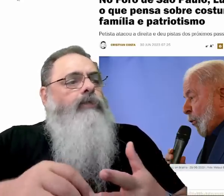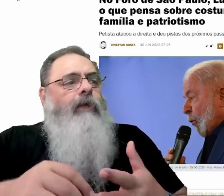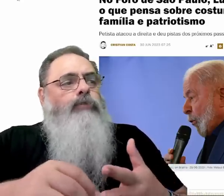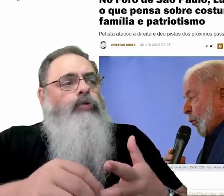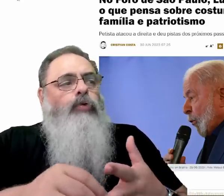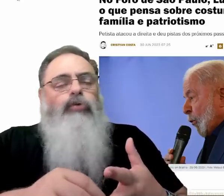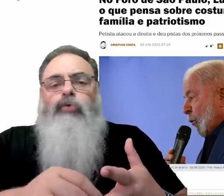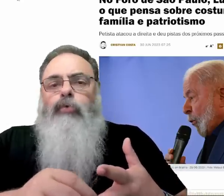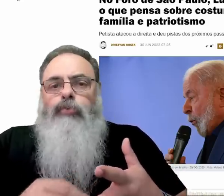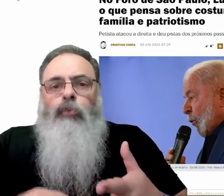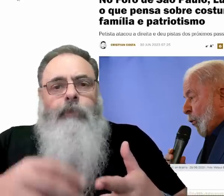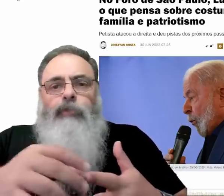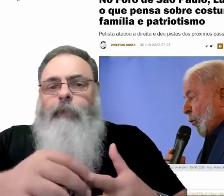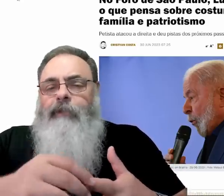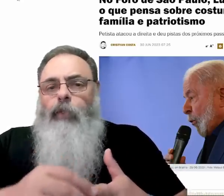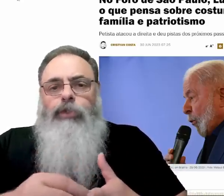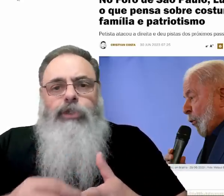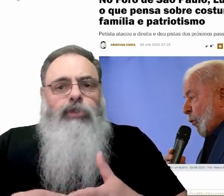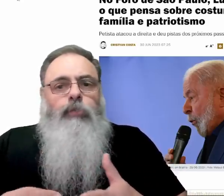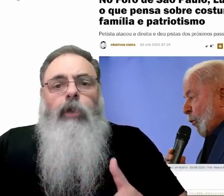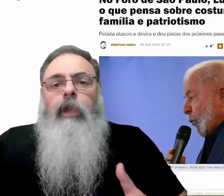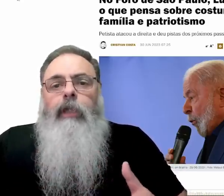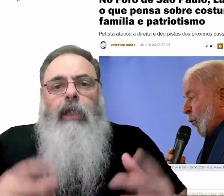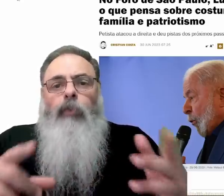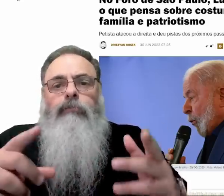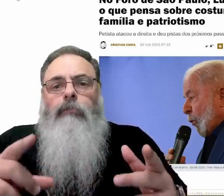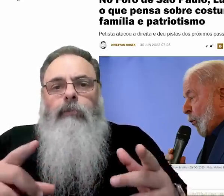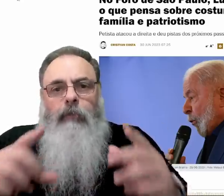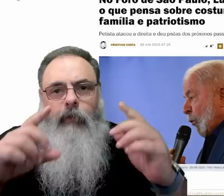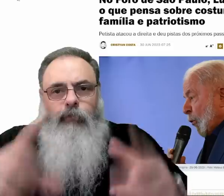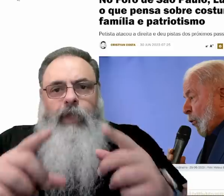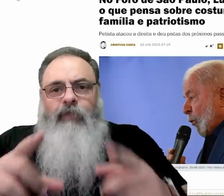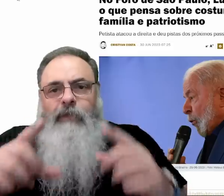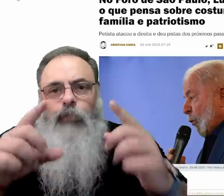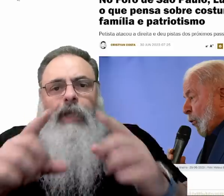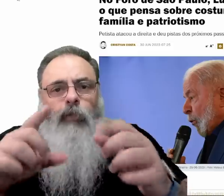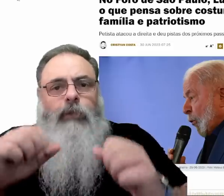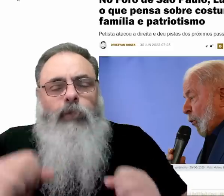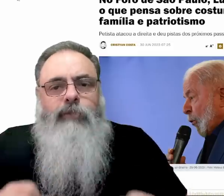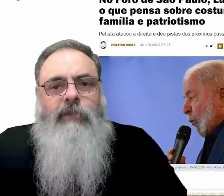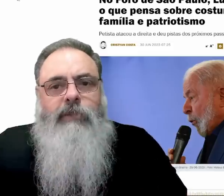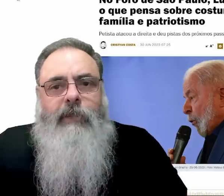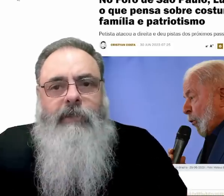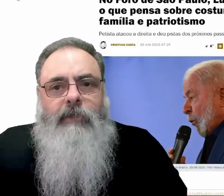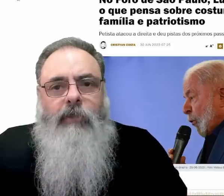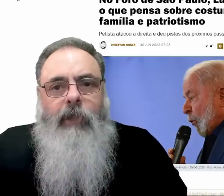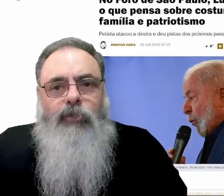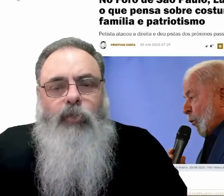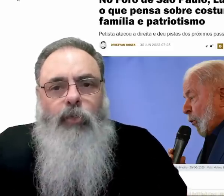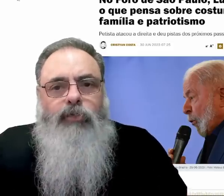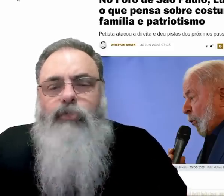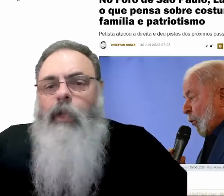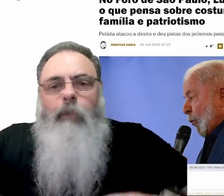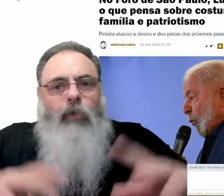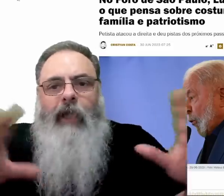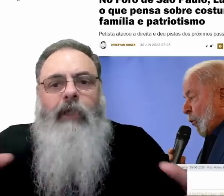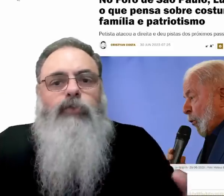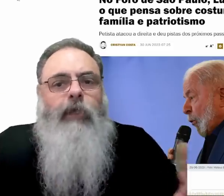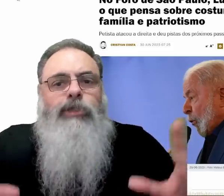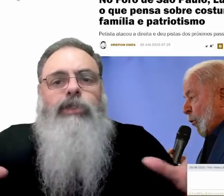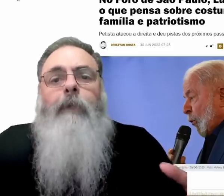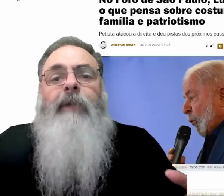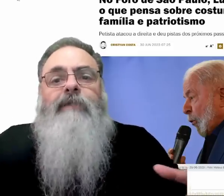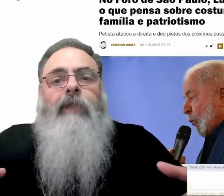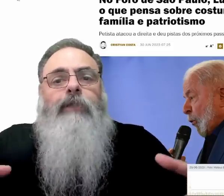eles fazem discursos dos costumes do patriotismo e eu tenho que lutar contra todos esses cursos porque